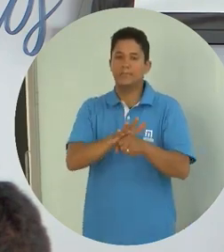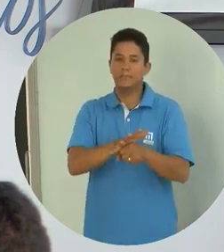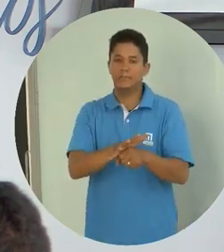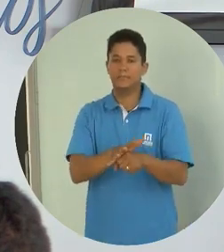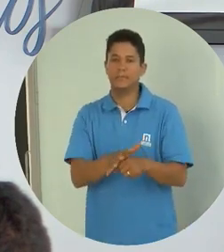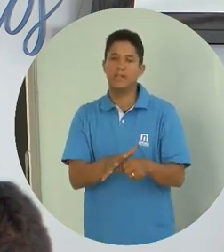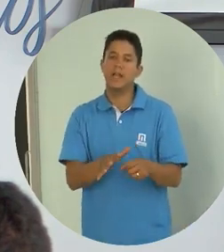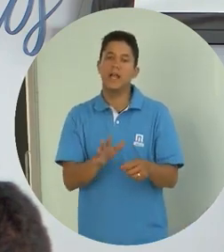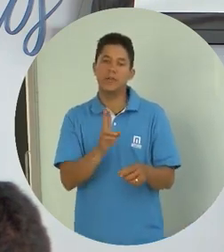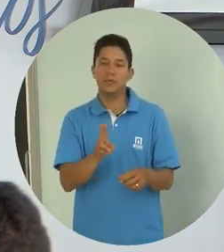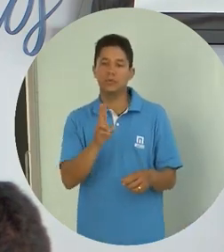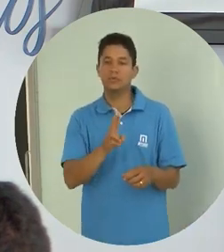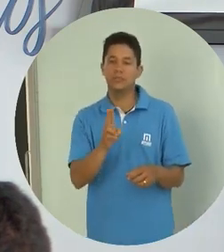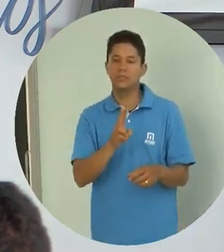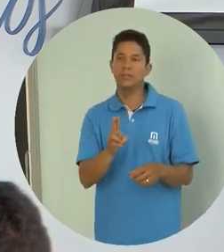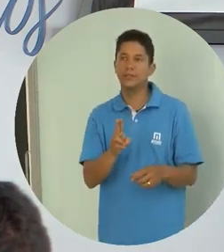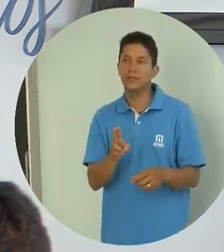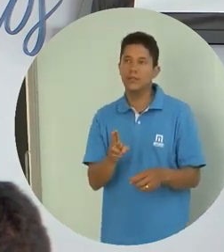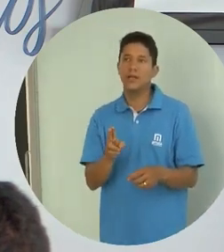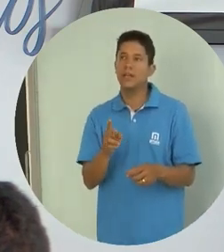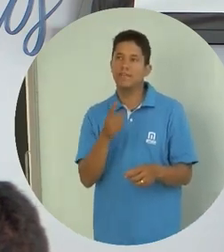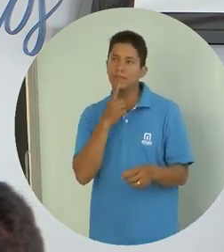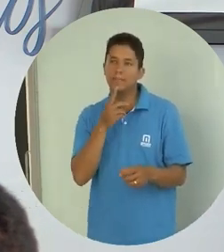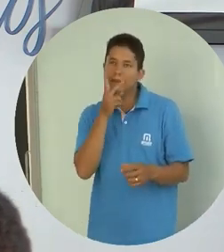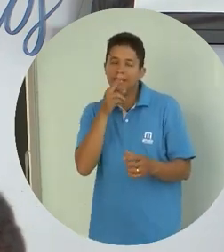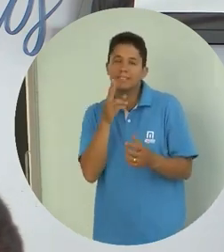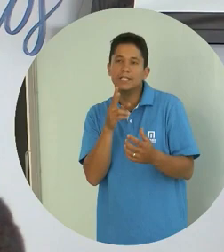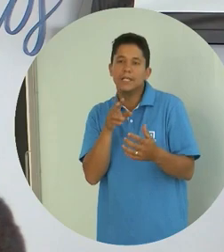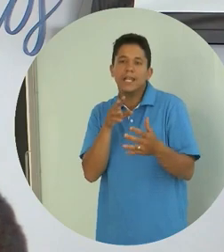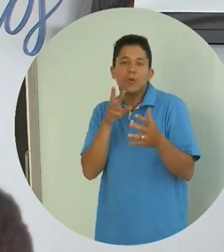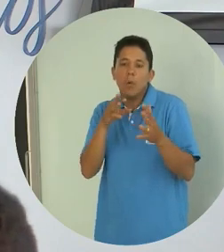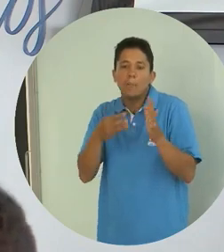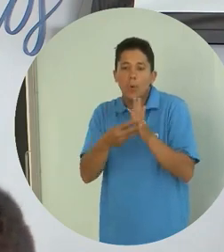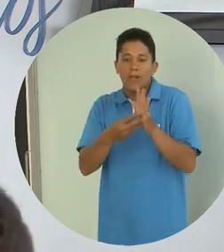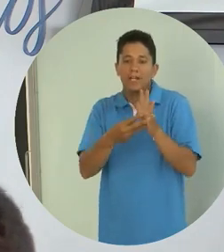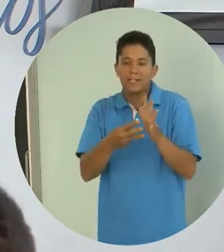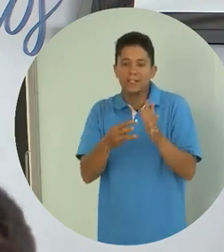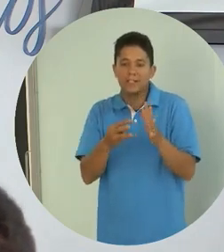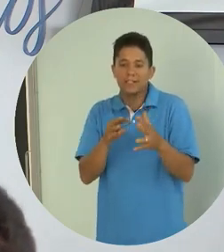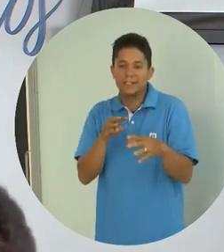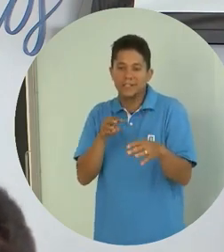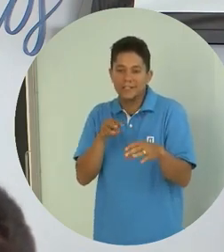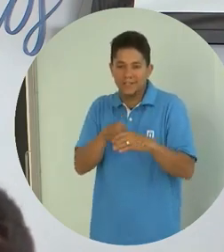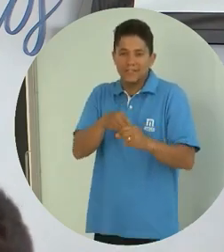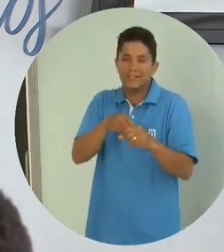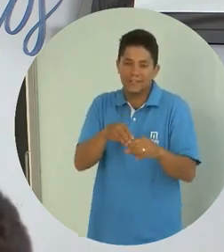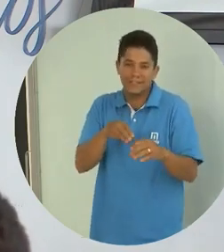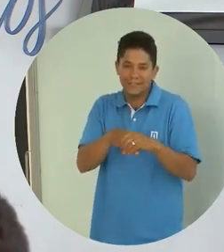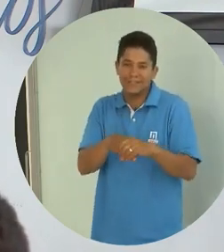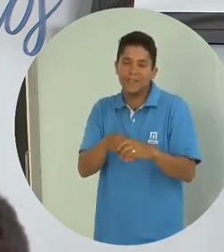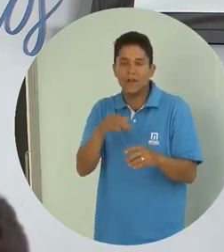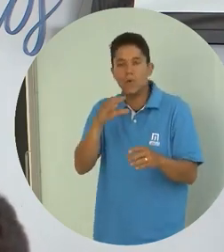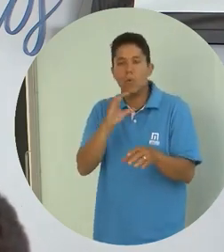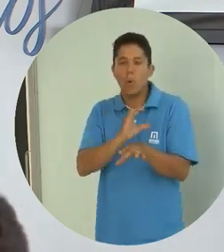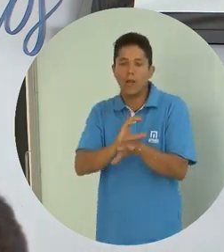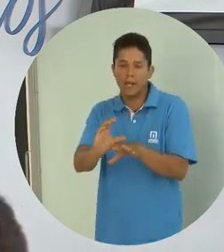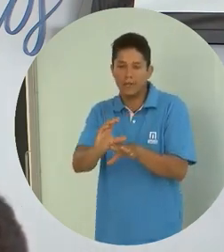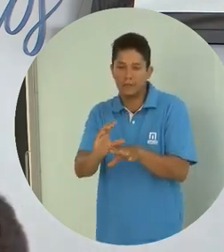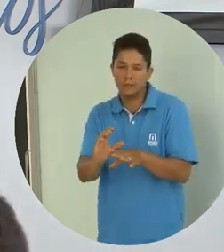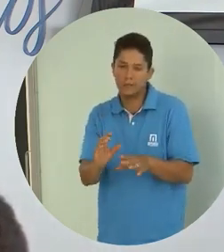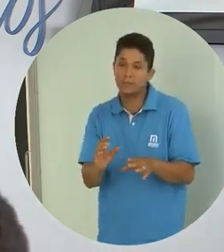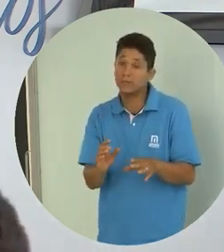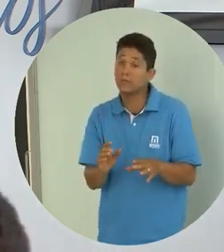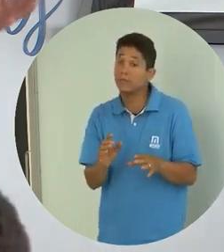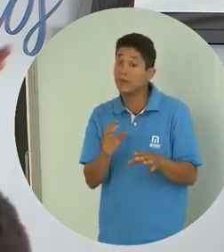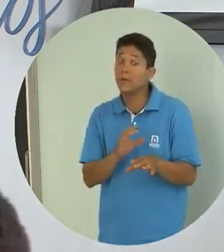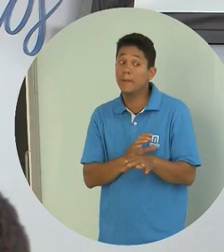com concreto. É um desafio sempre, à primeira vista é só encher um espaço com concreto, mas